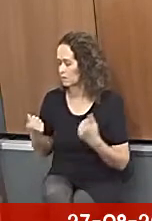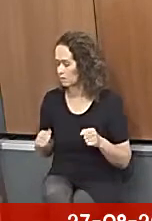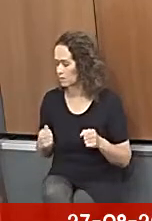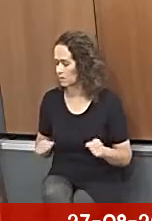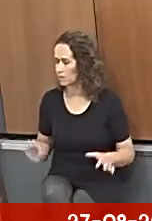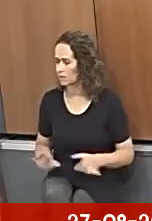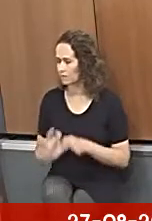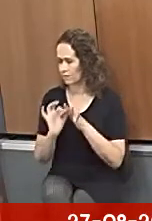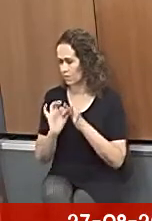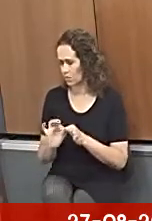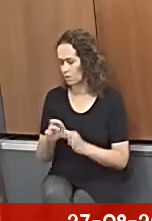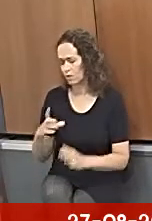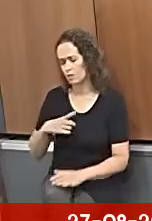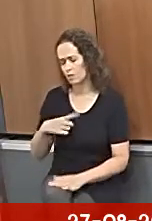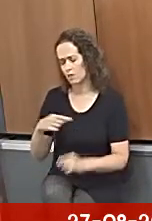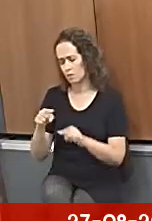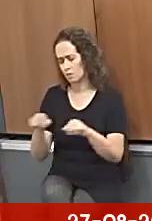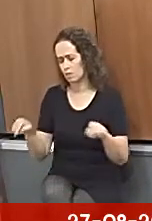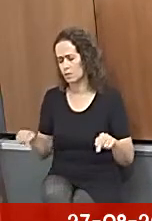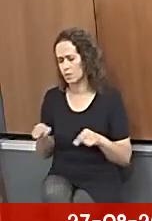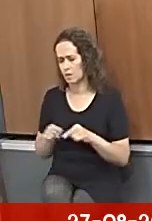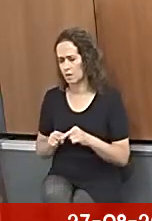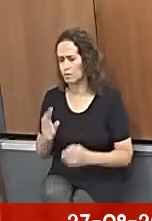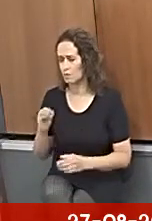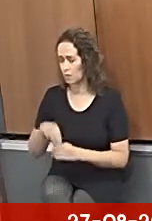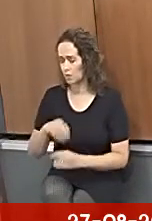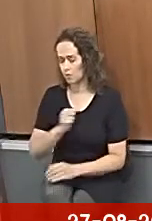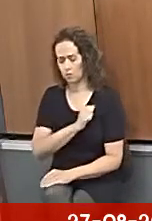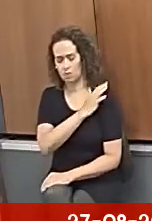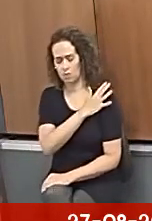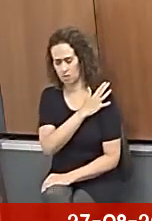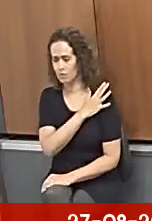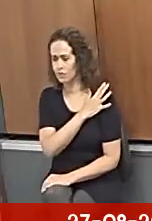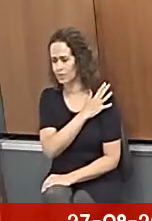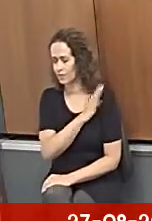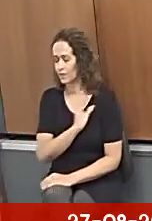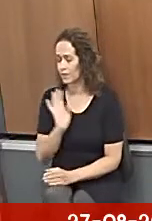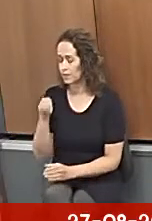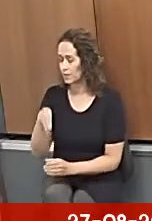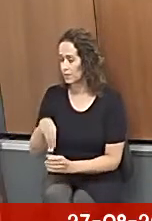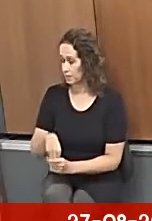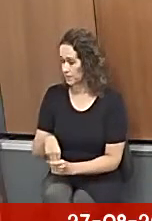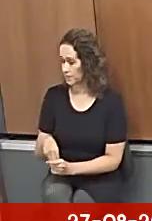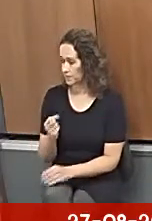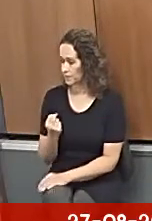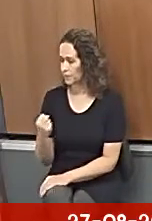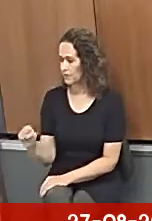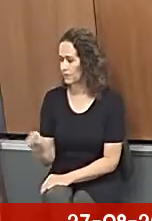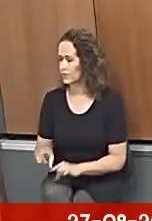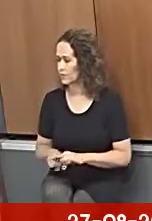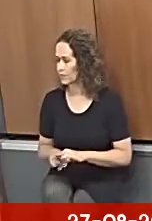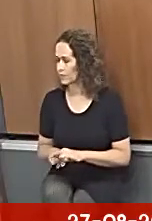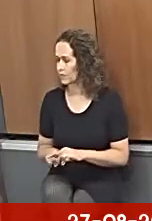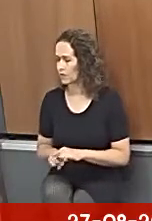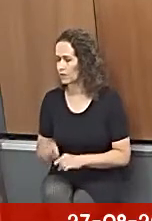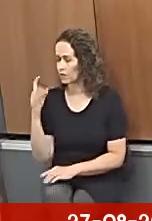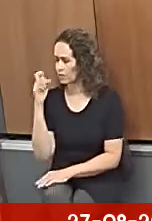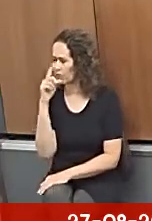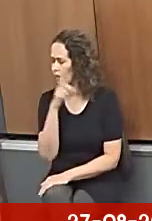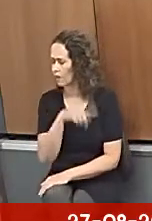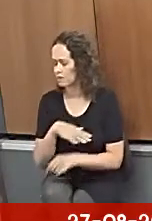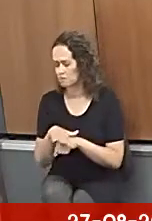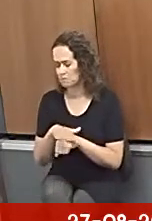militar dentro da defensoria pública tenente coronel que presta assessoria militar para a defensoria eu não vejo dificuldade de